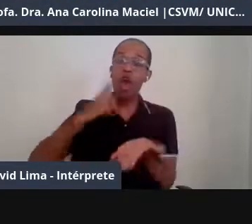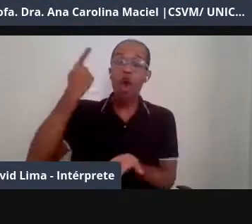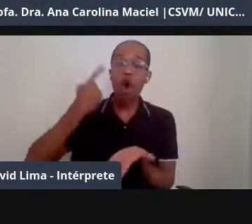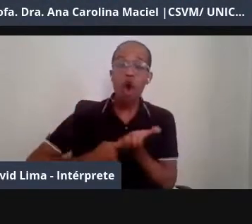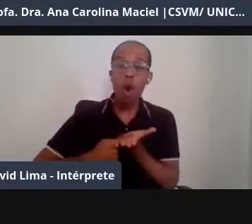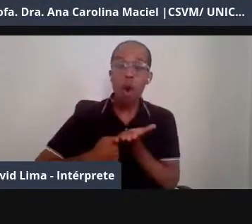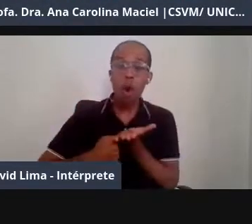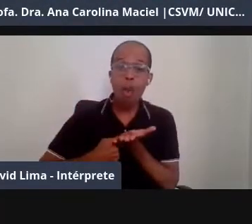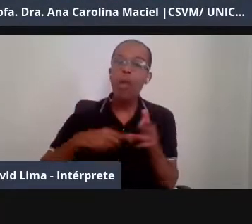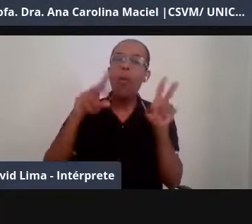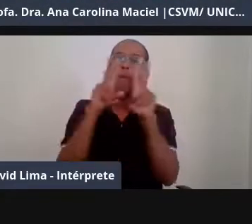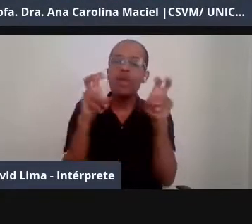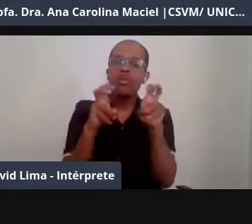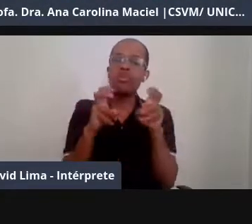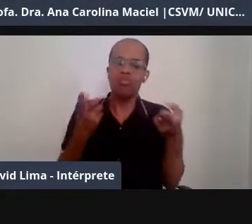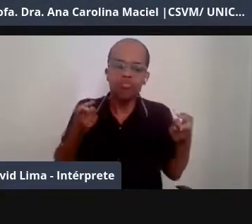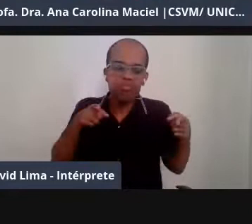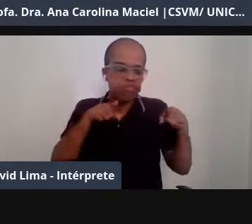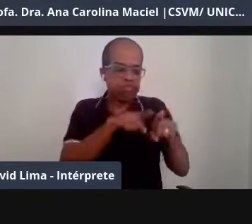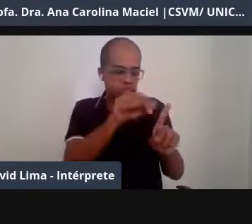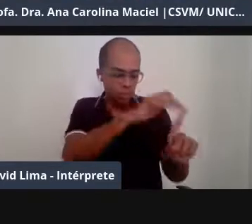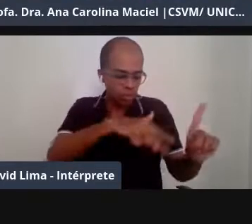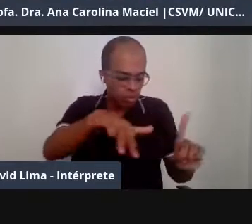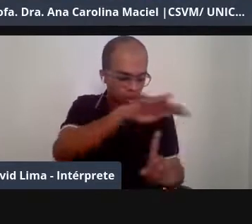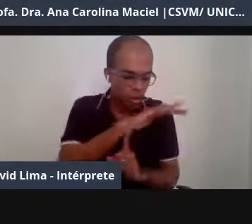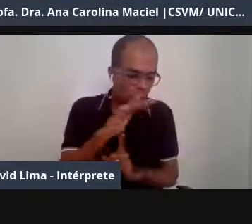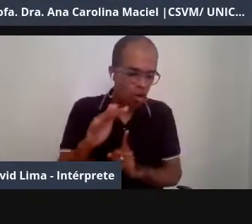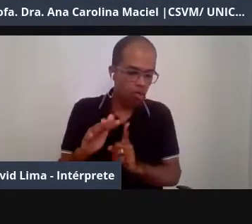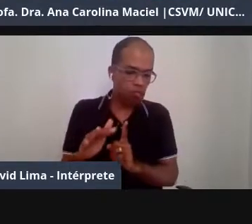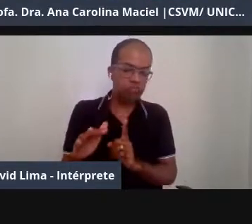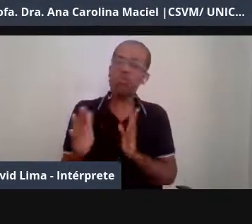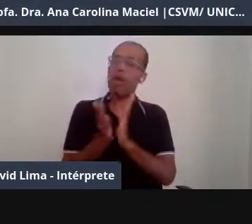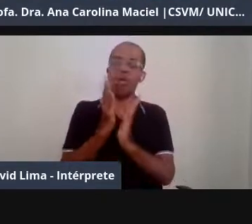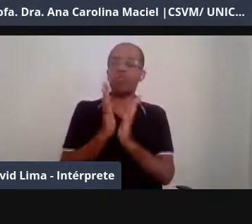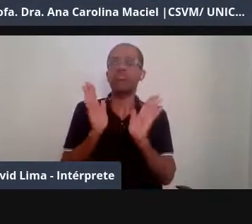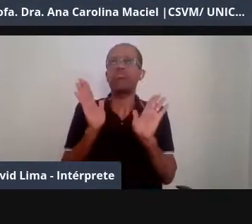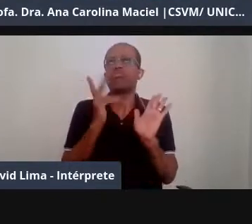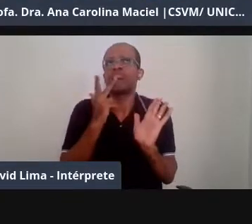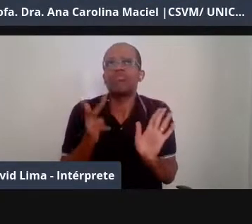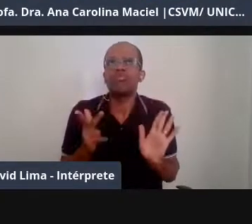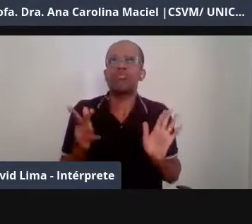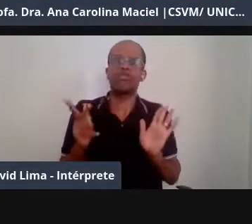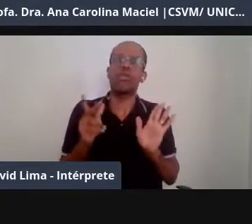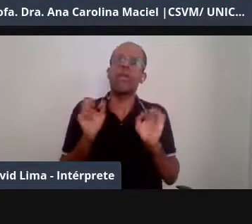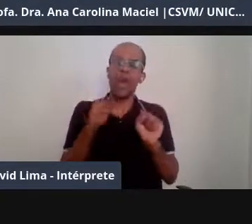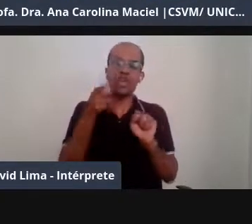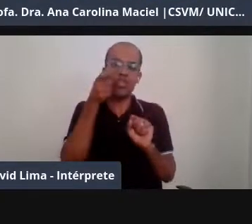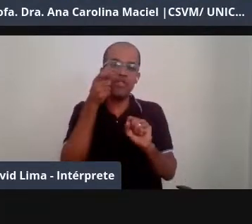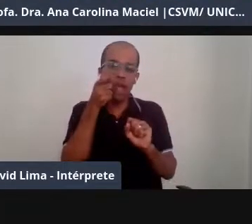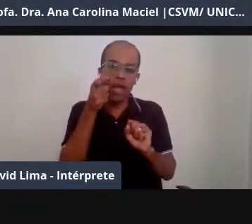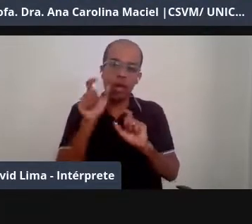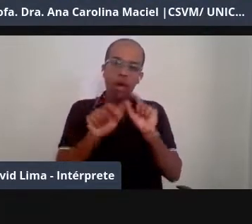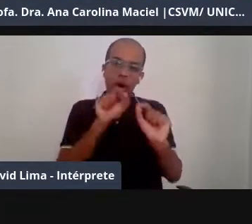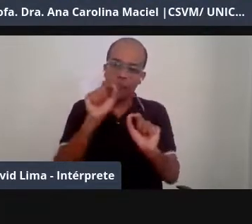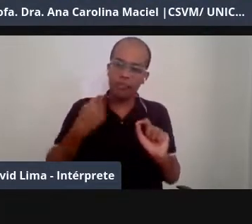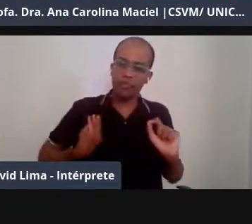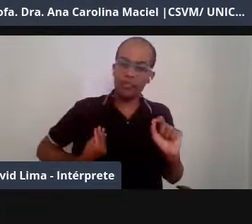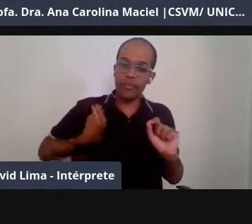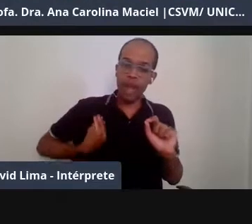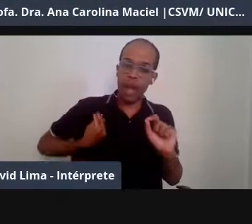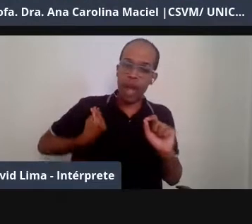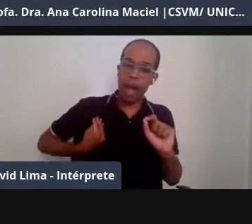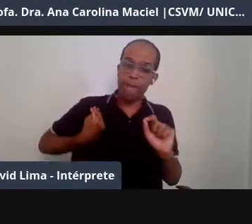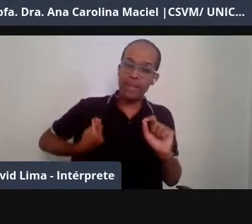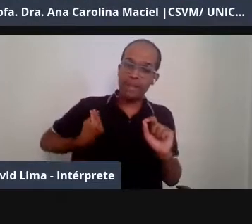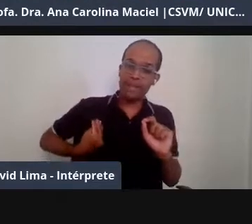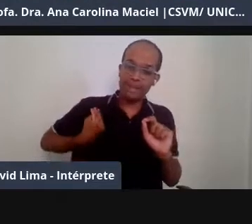com a questão da integração social. Tem números que não vêm ao caso, mas podemos conferir, por exemplo, a presença de estrangeiros